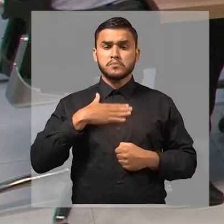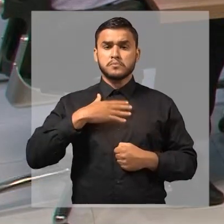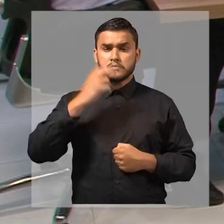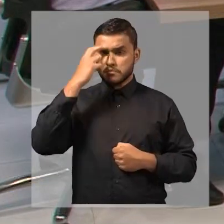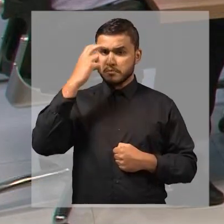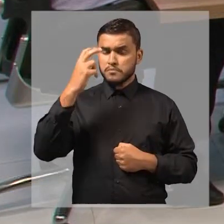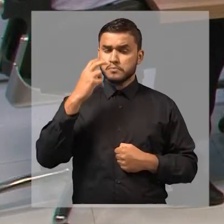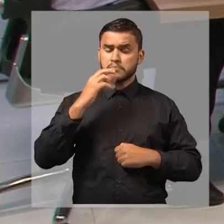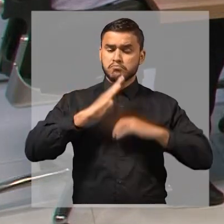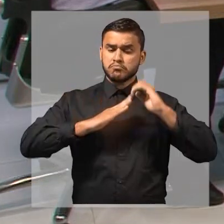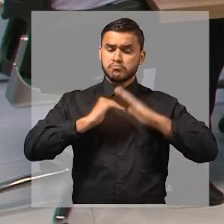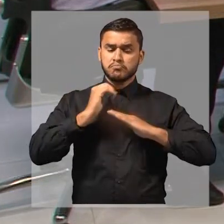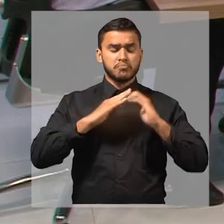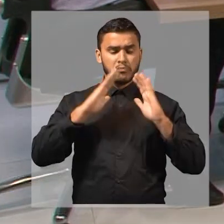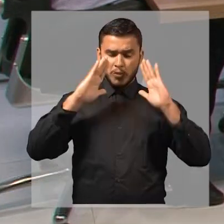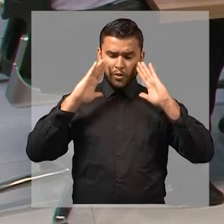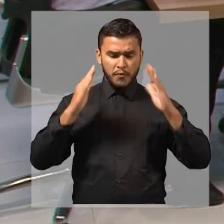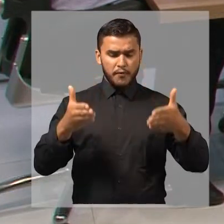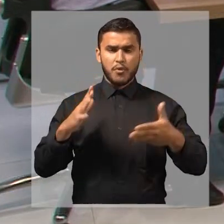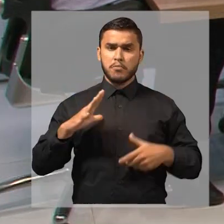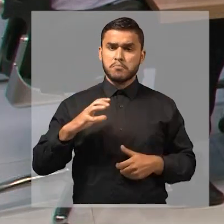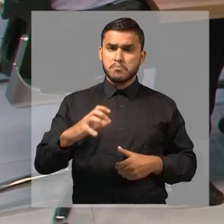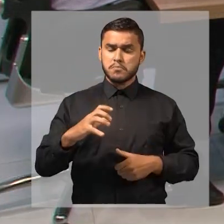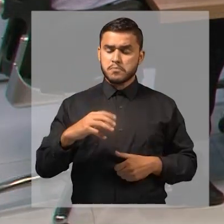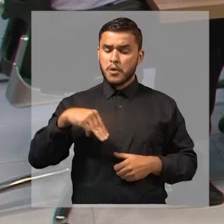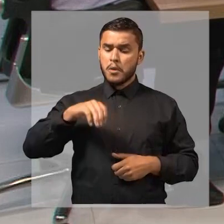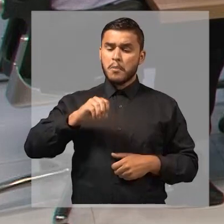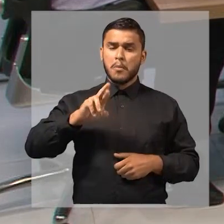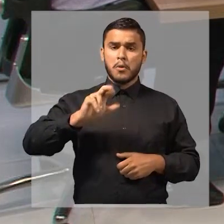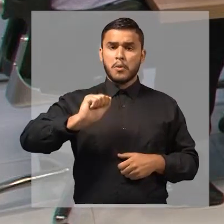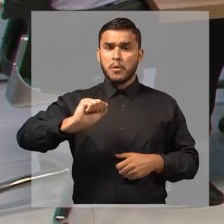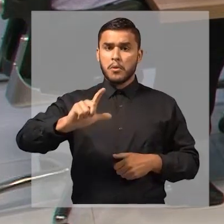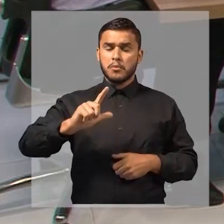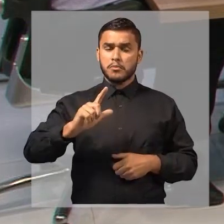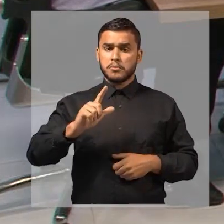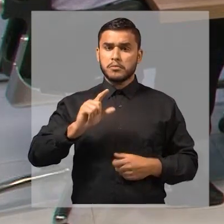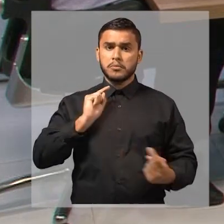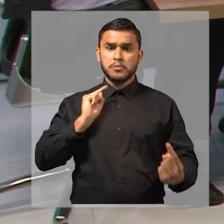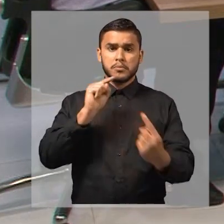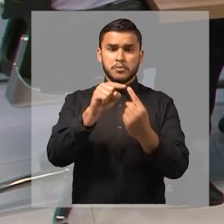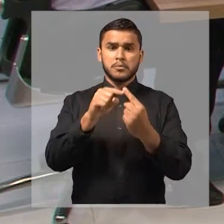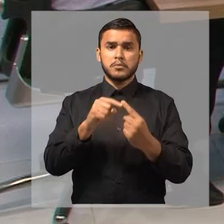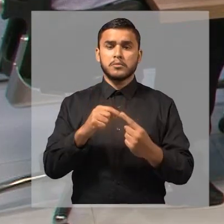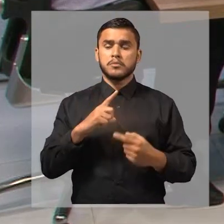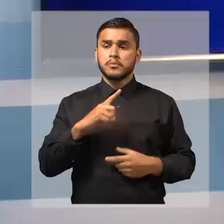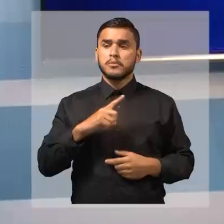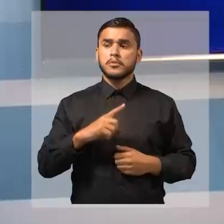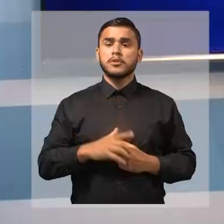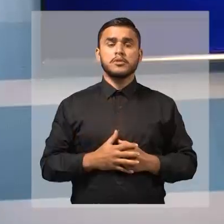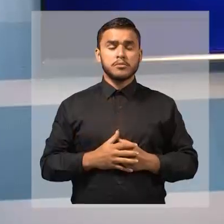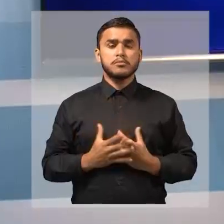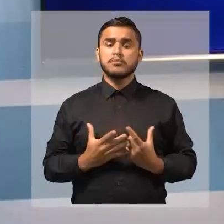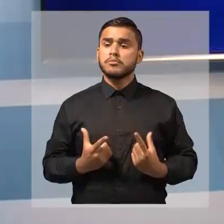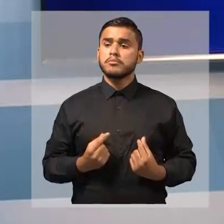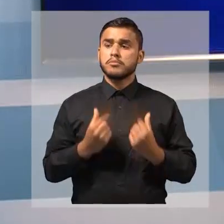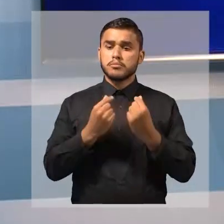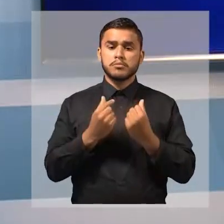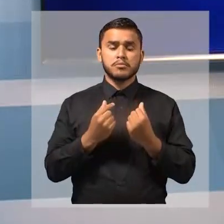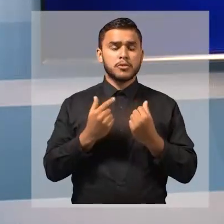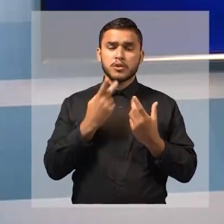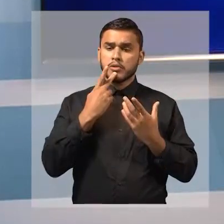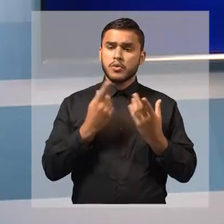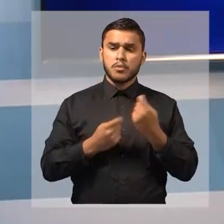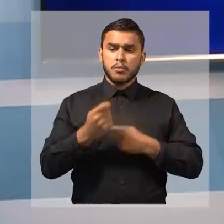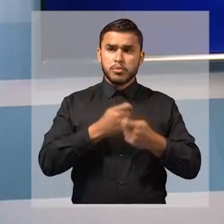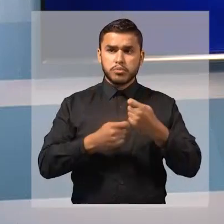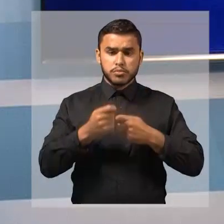Intelectualmente, por convicção, por ética, por moral, por princípio, é liberal na acepção da